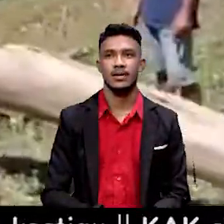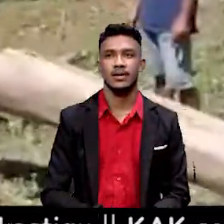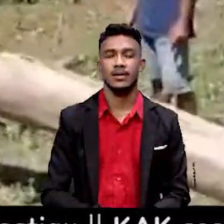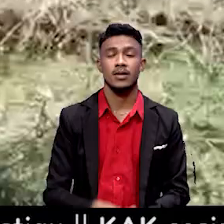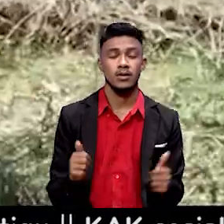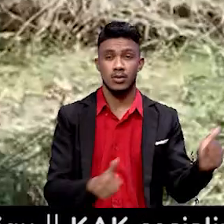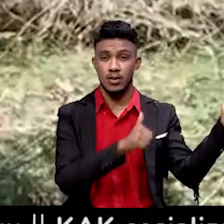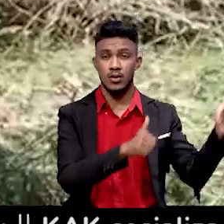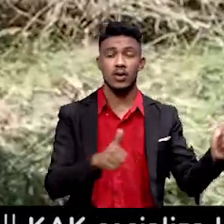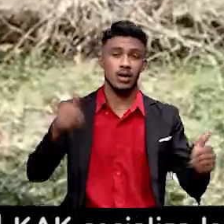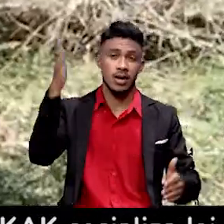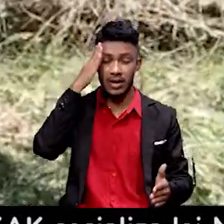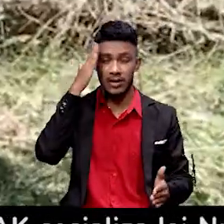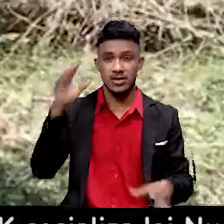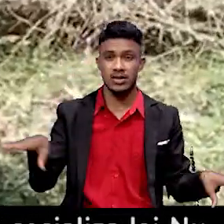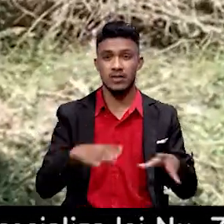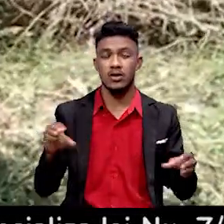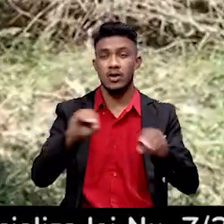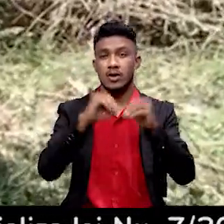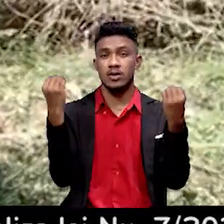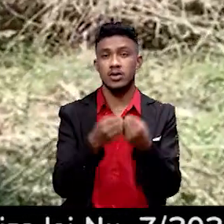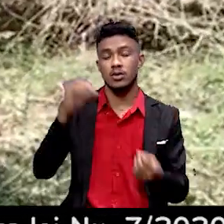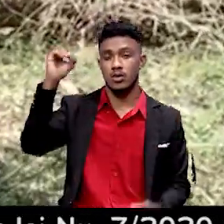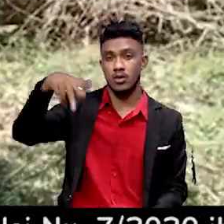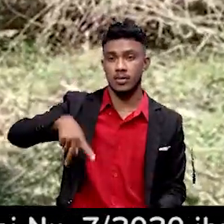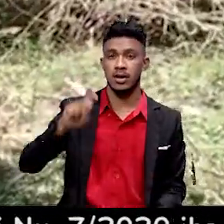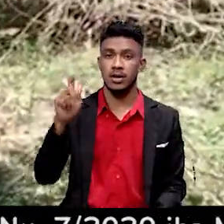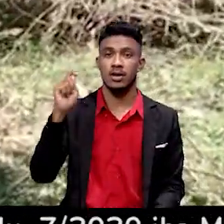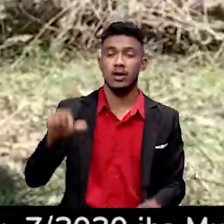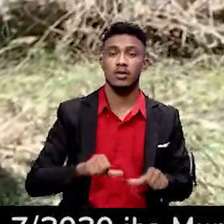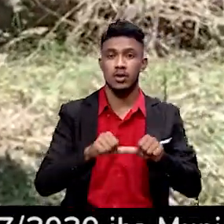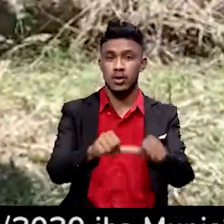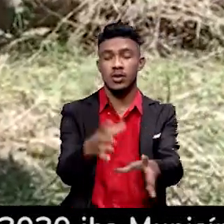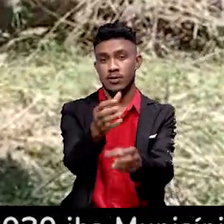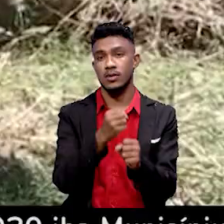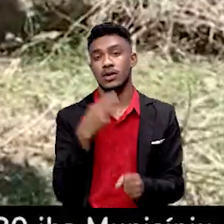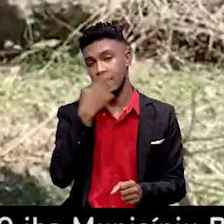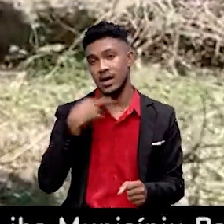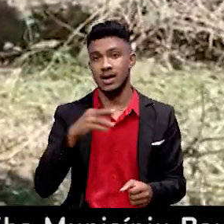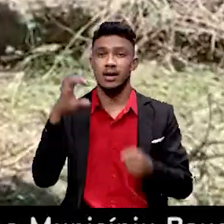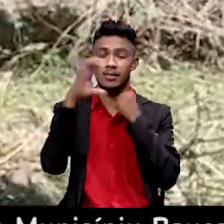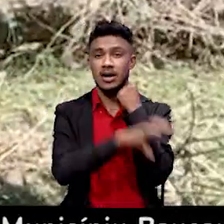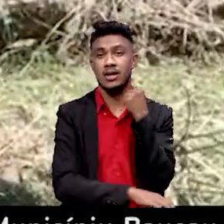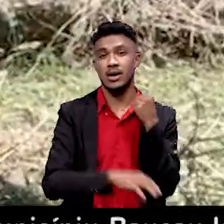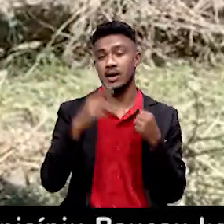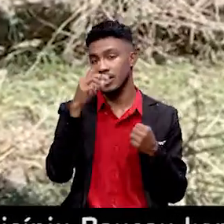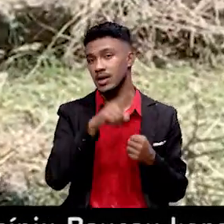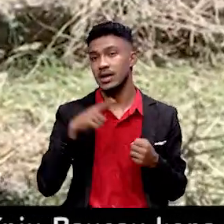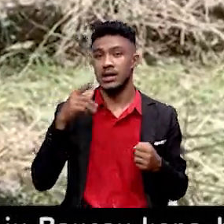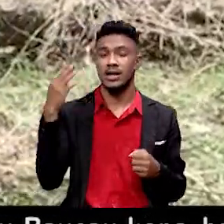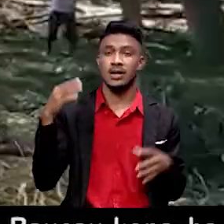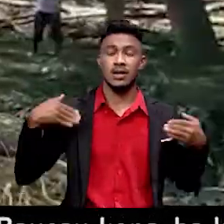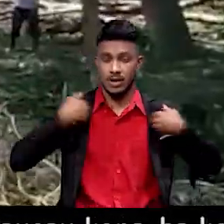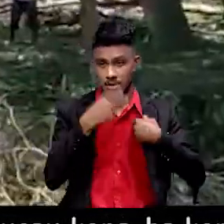Tiro plano cooperativa, organização popular trabalhador Timor-Leste, continua a colheita Tanhare, Batar, no Hakiak Animal e a